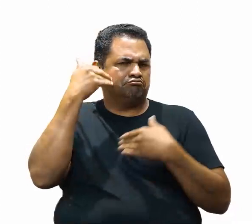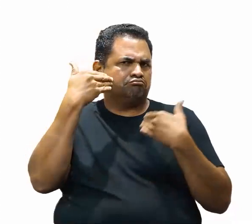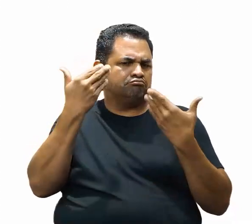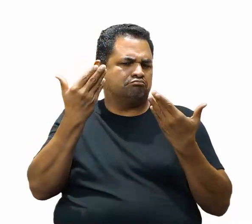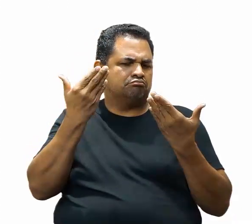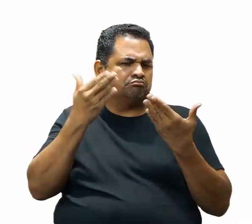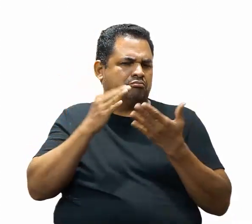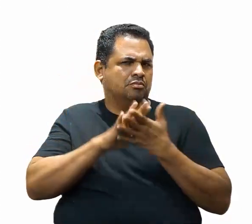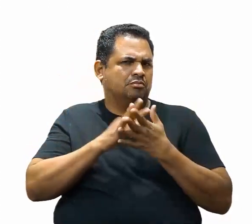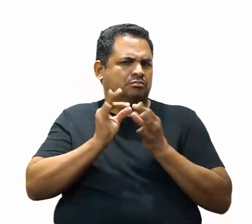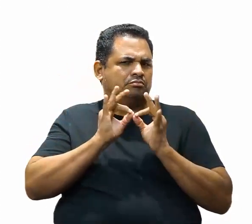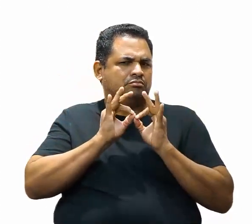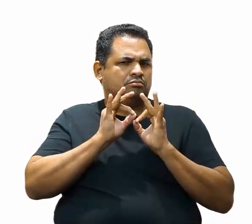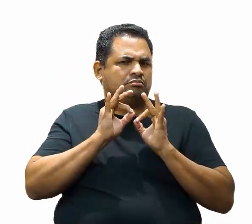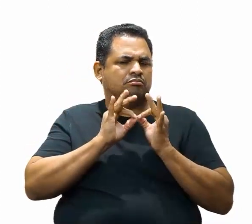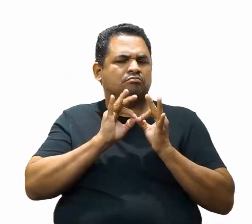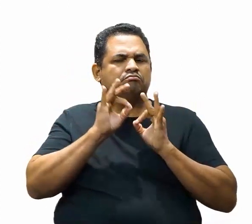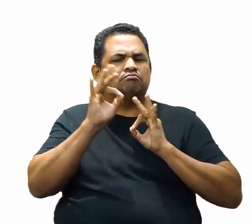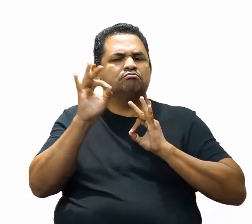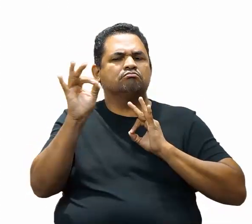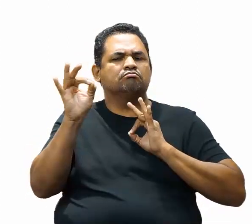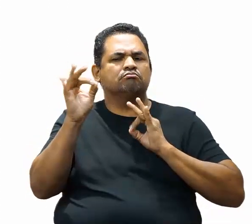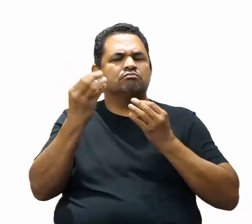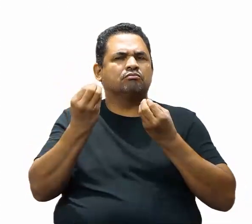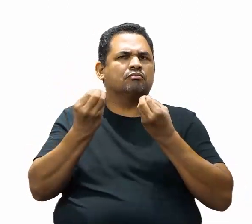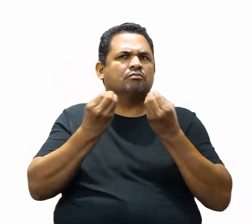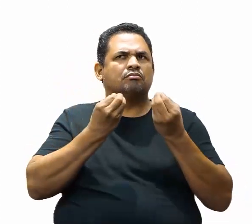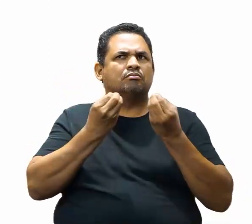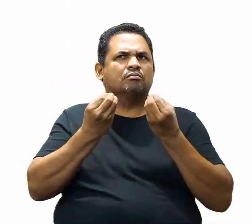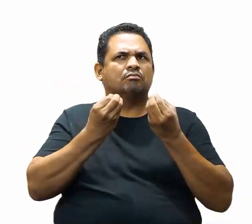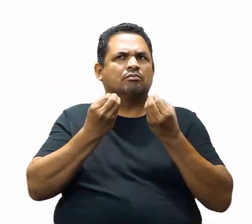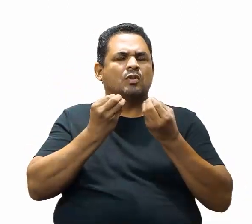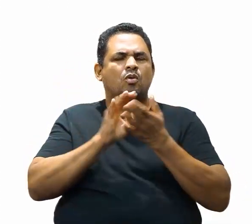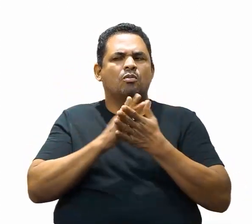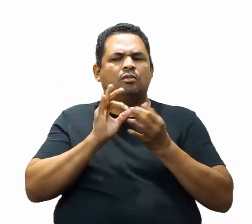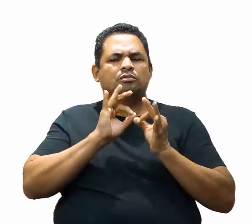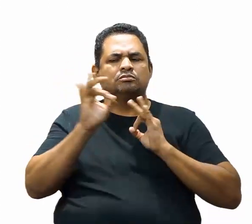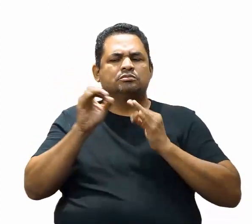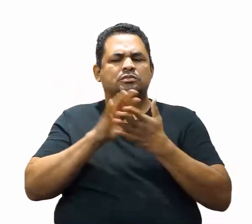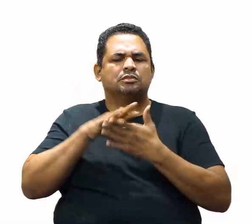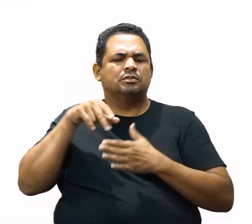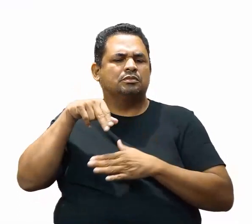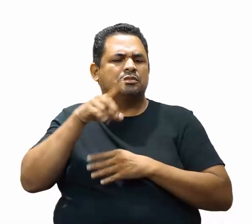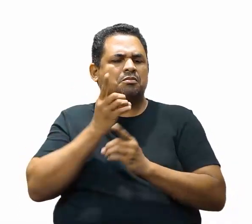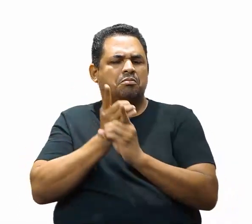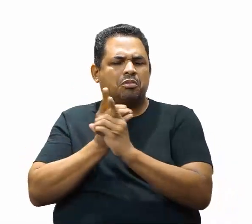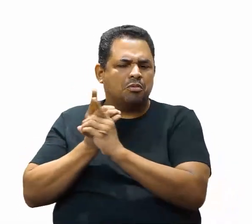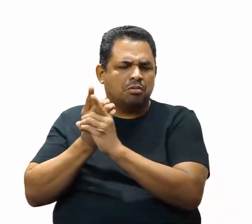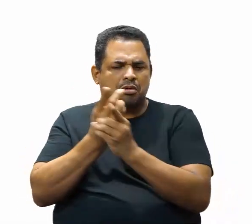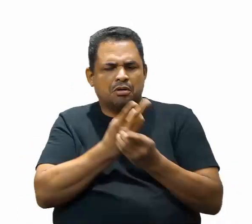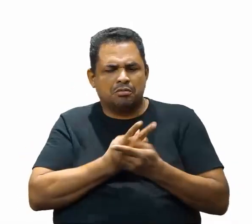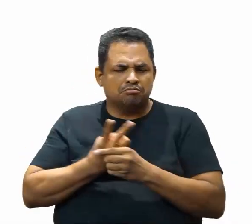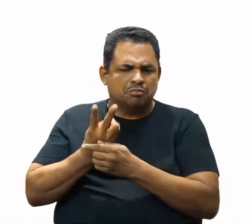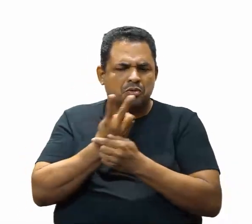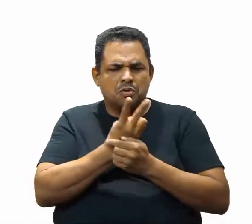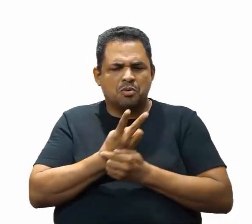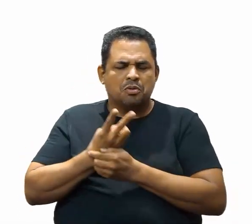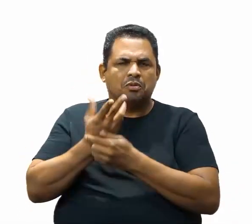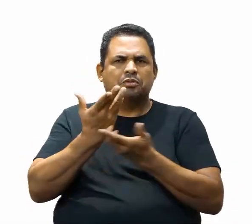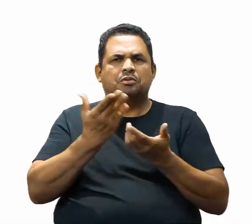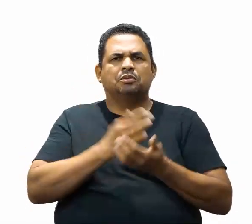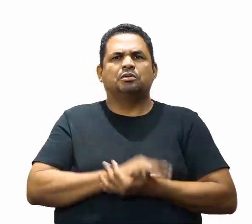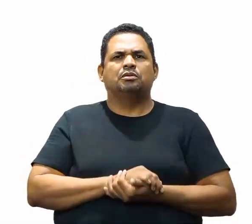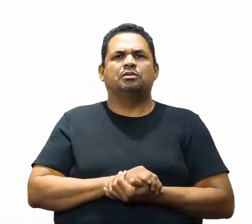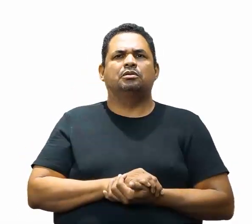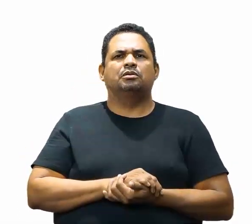ou quanto longe, ou como que eu andei atrás de você, quão longe eu fui